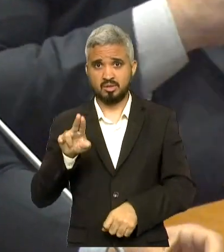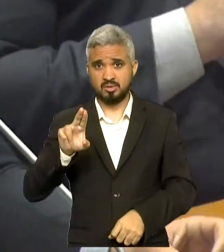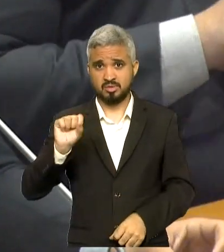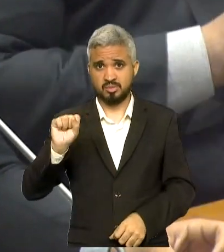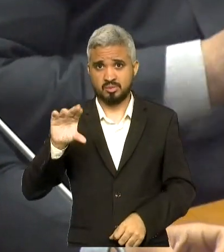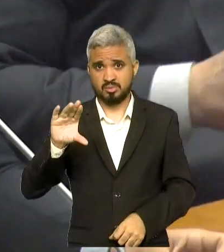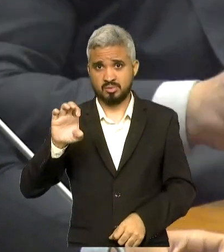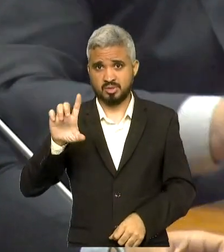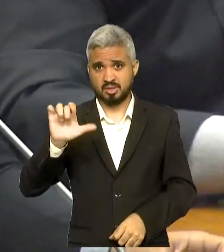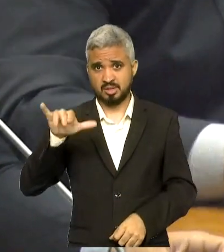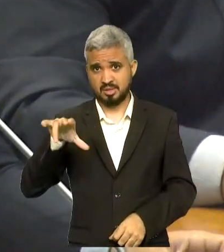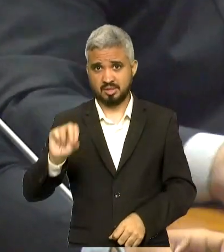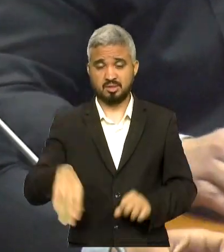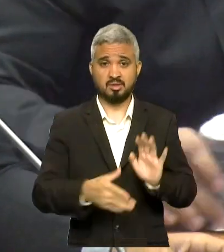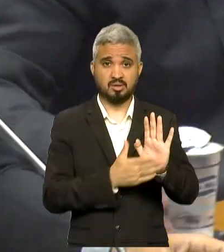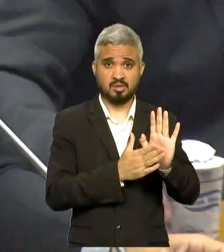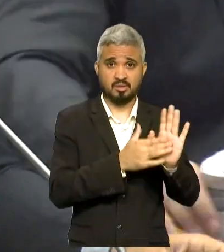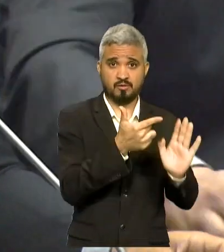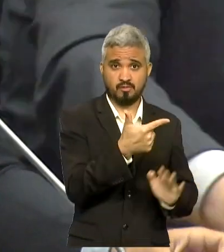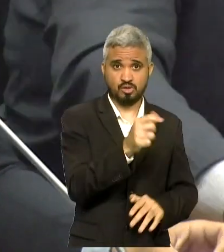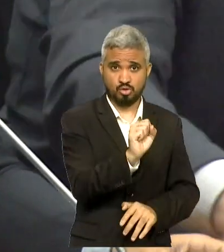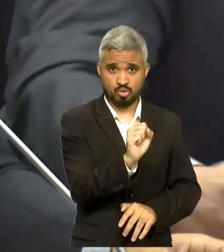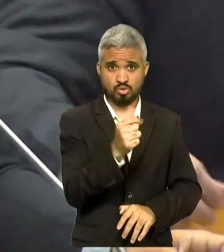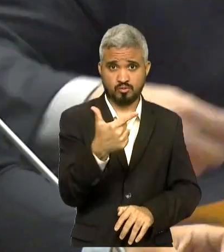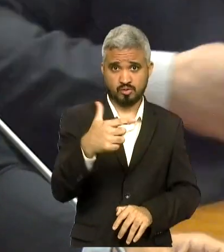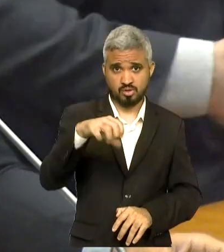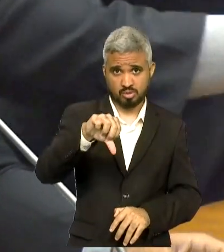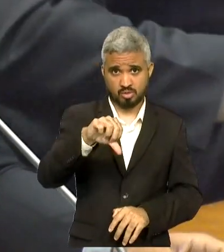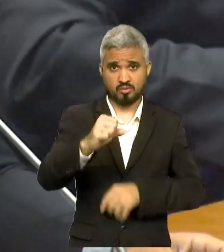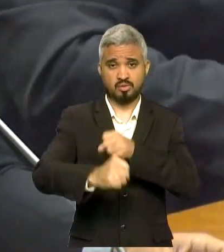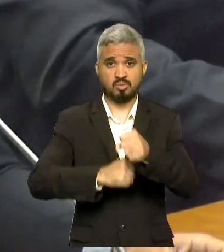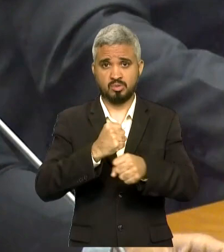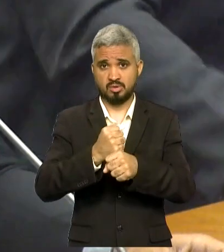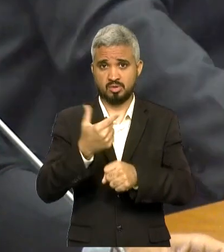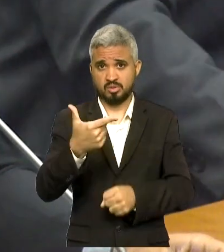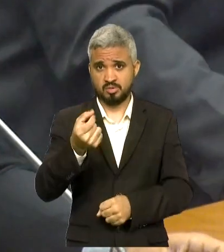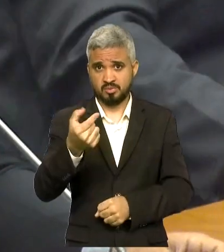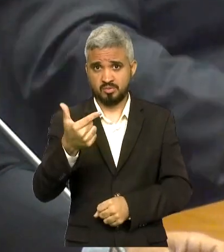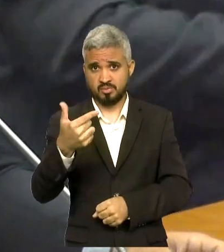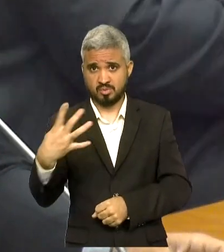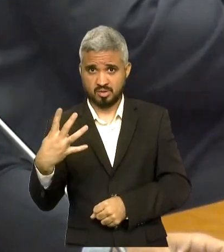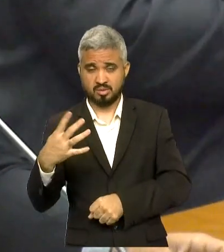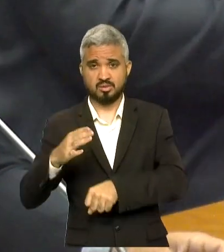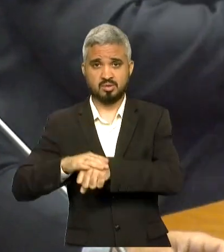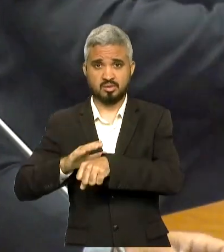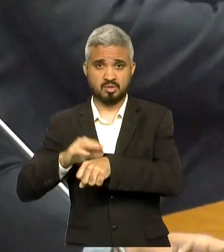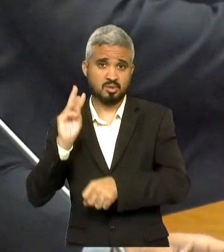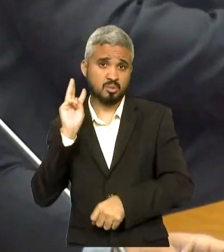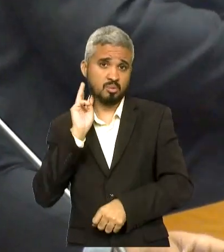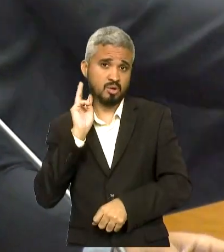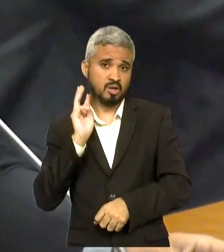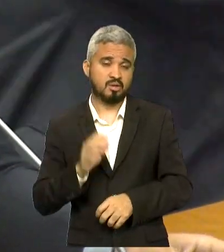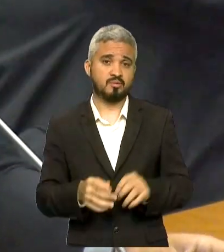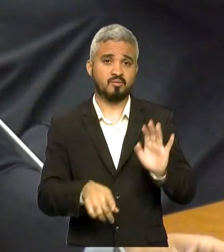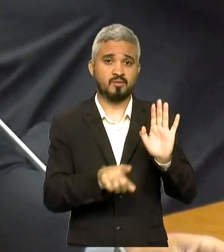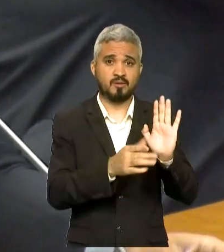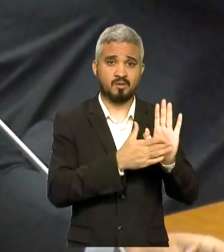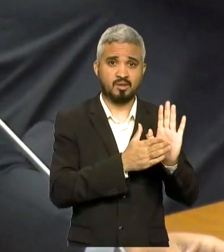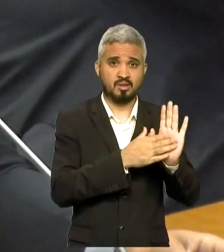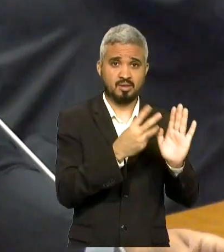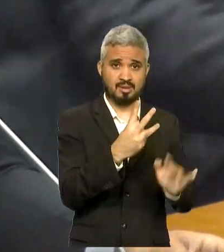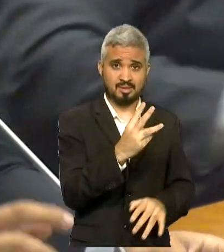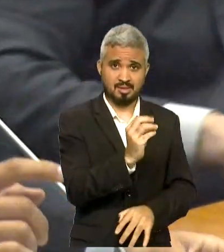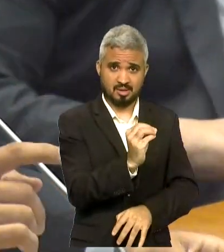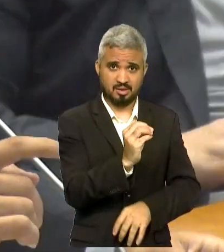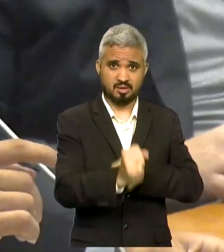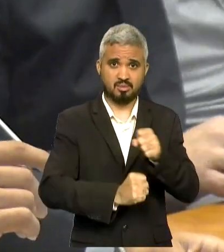Requerimento 028 e 029/2024, de autoria do deputado Wellington do Curso. Requerimento 030/2024,